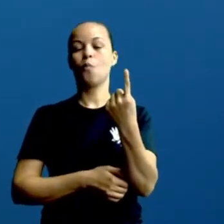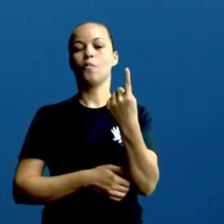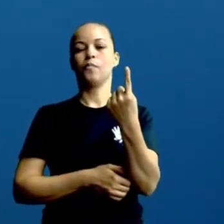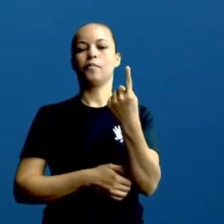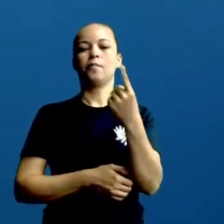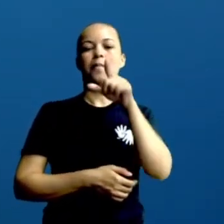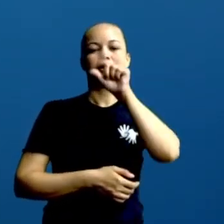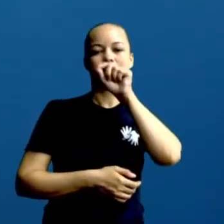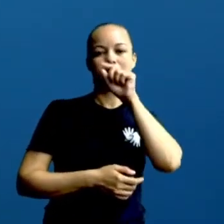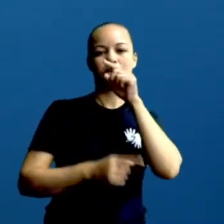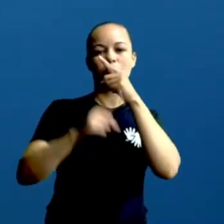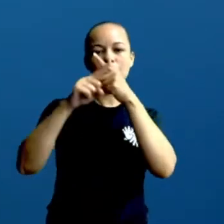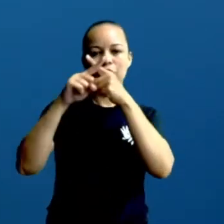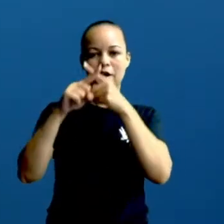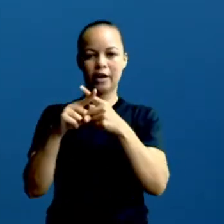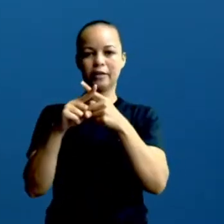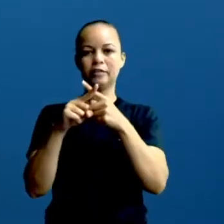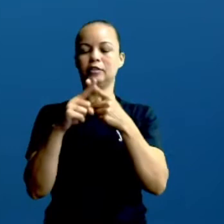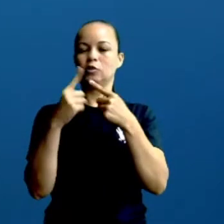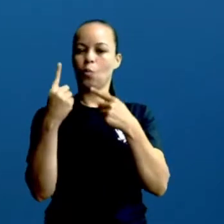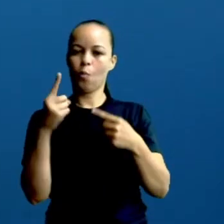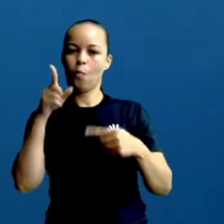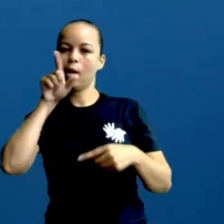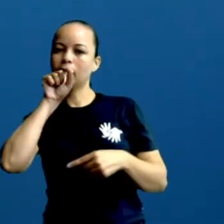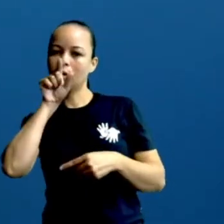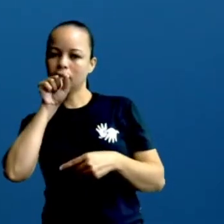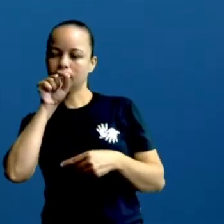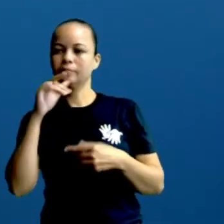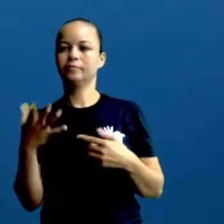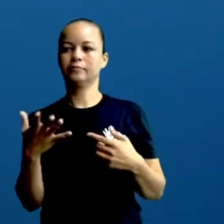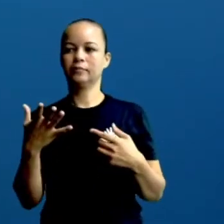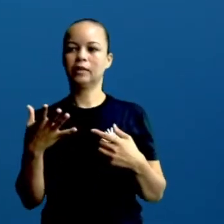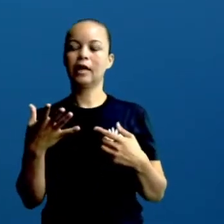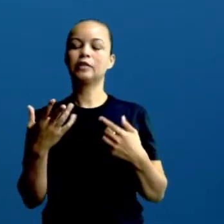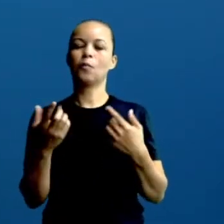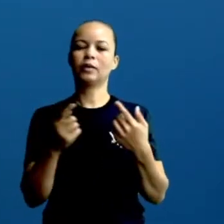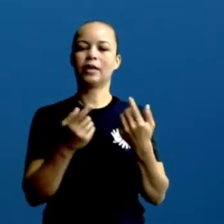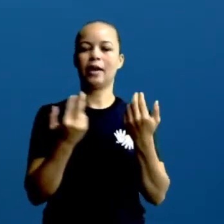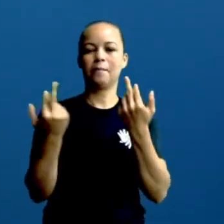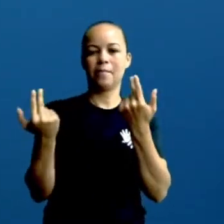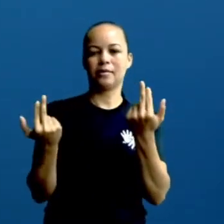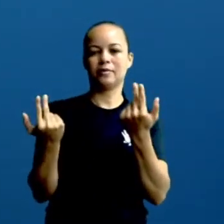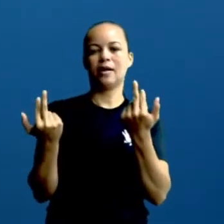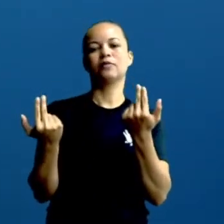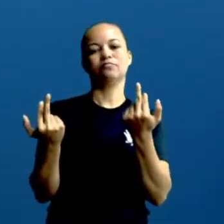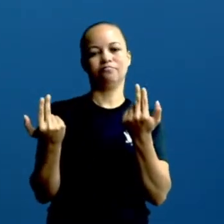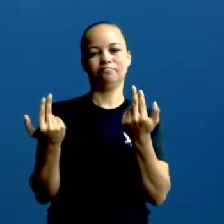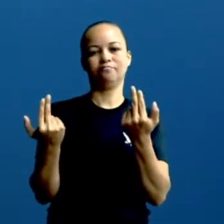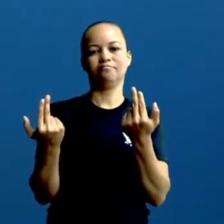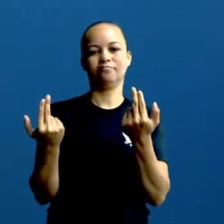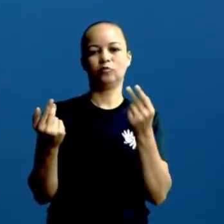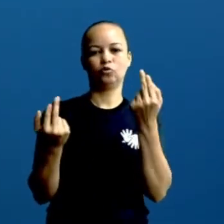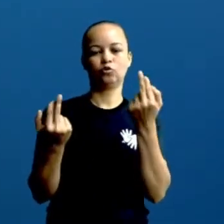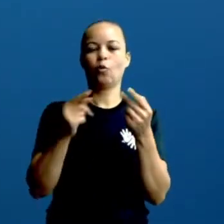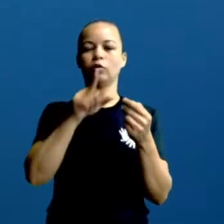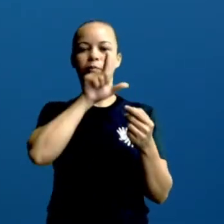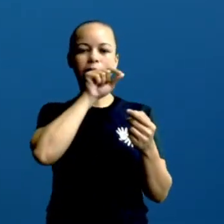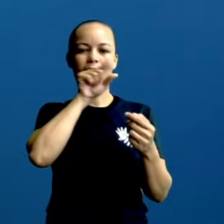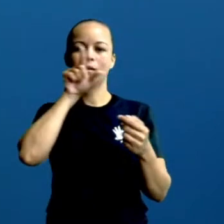vezes um passarinho eu peguei o que parcelas iguais